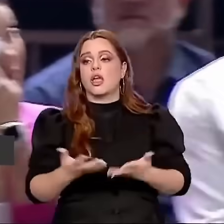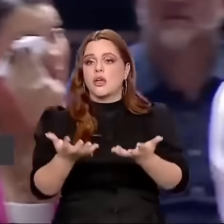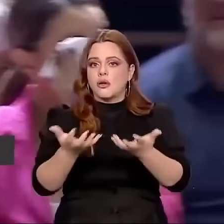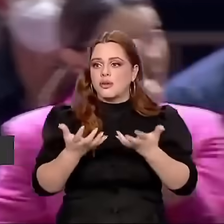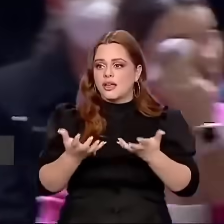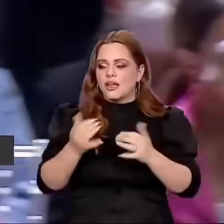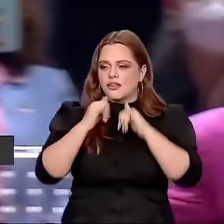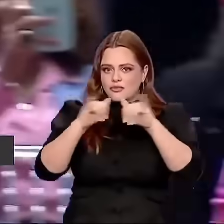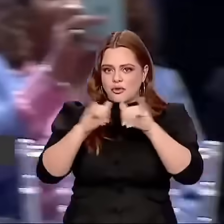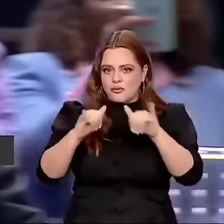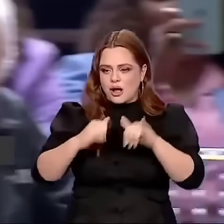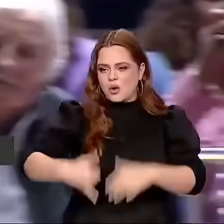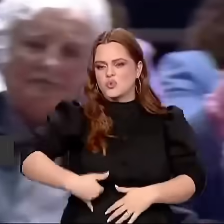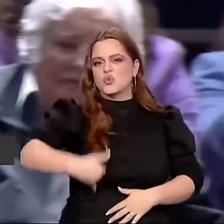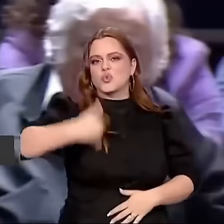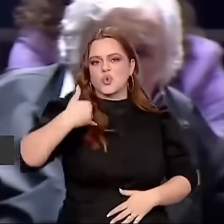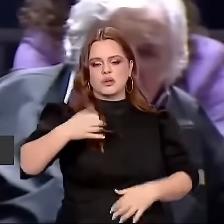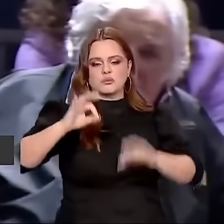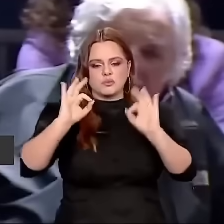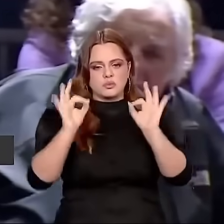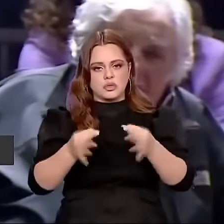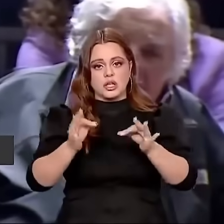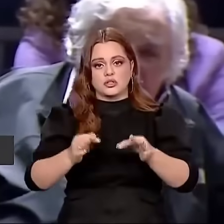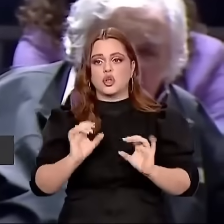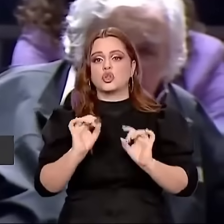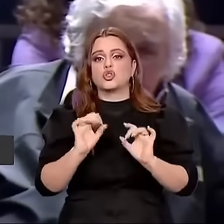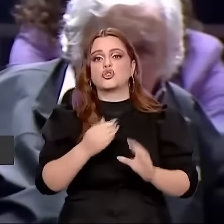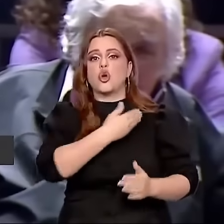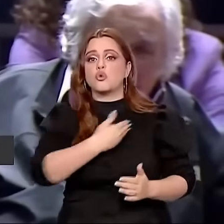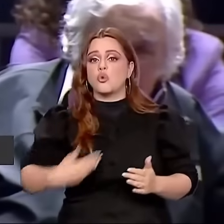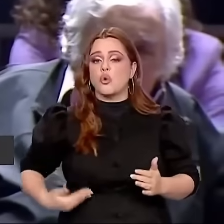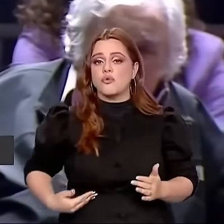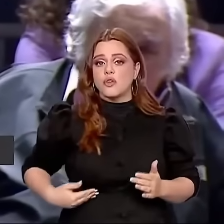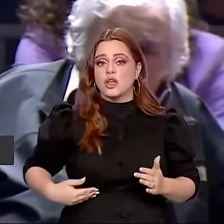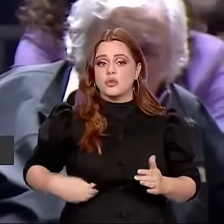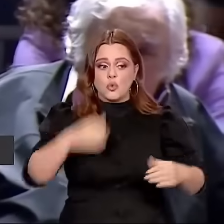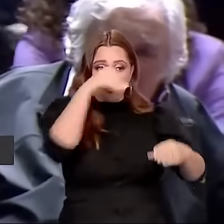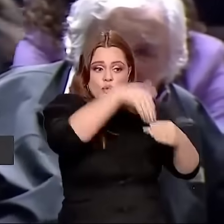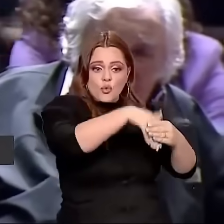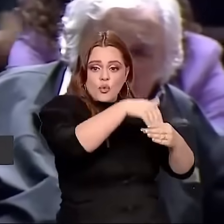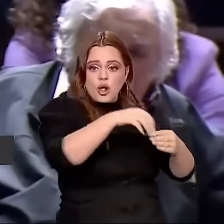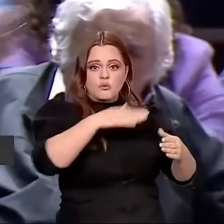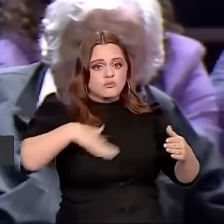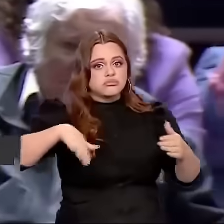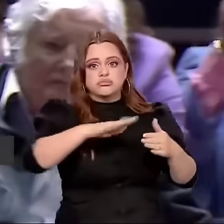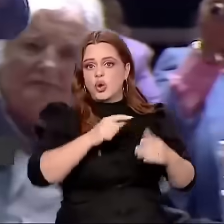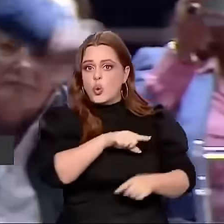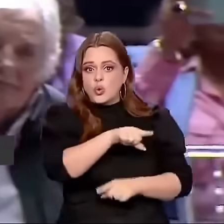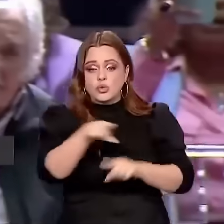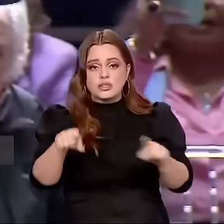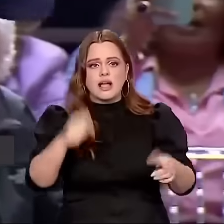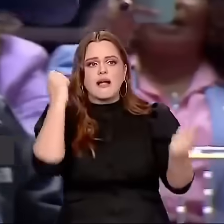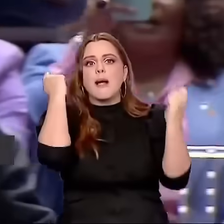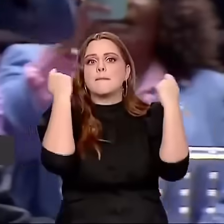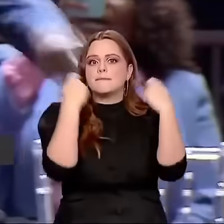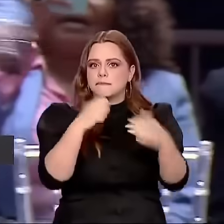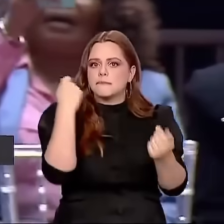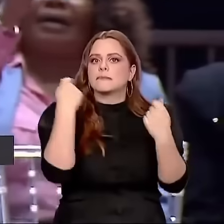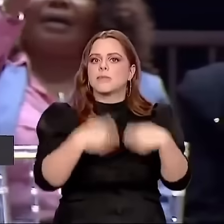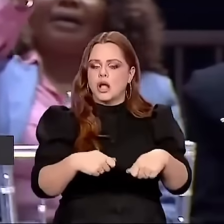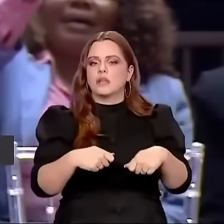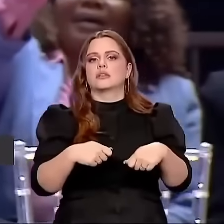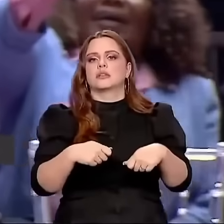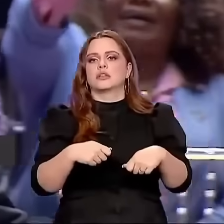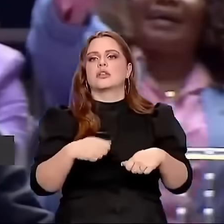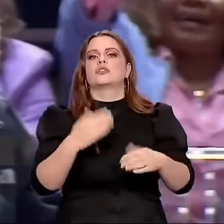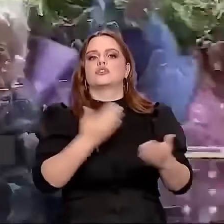muito orgulho, somente no governo eleito por vocês, a gente é capaz de cumprir essa pauta